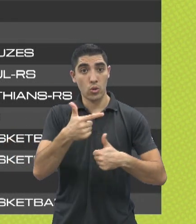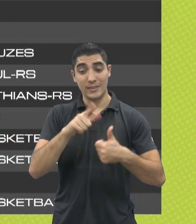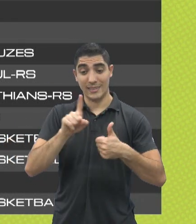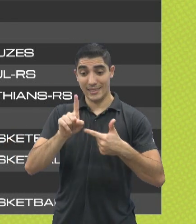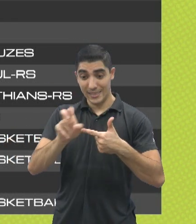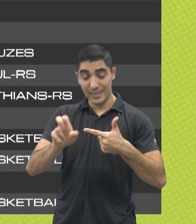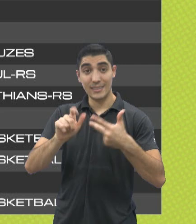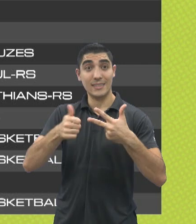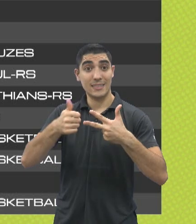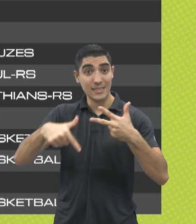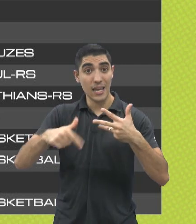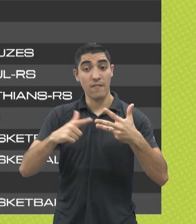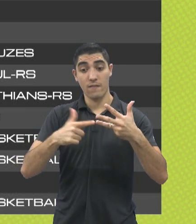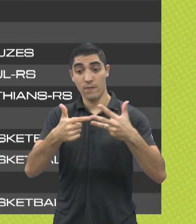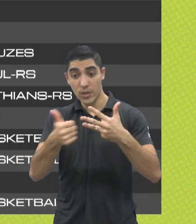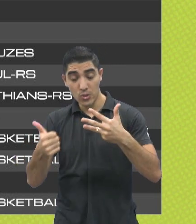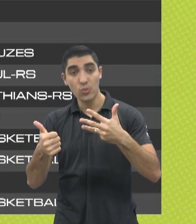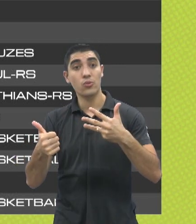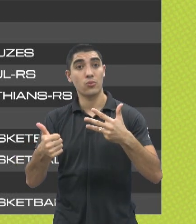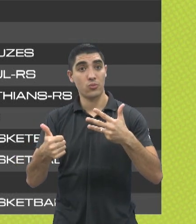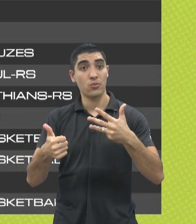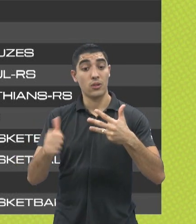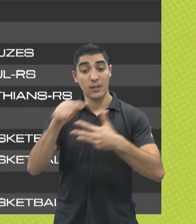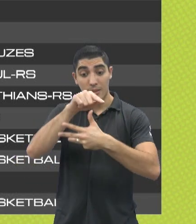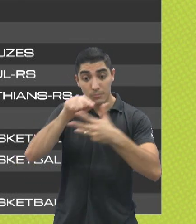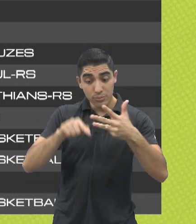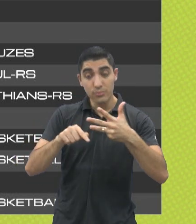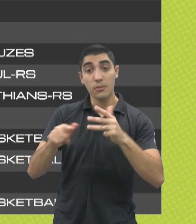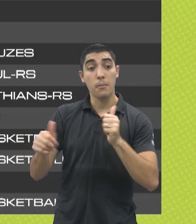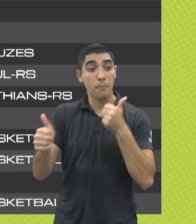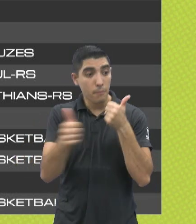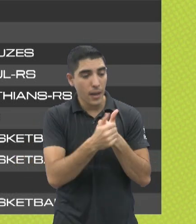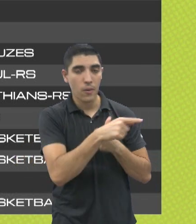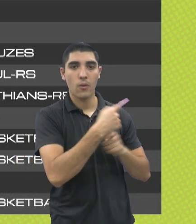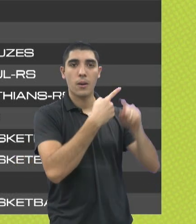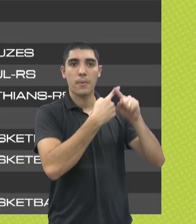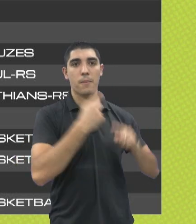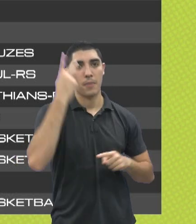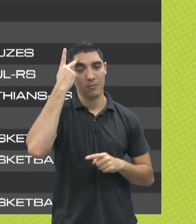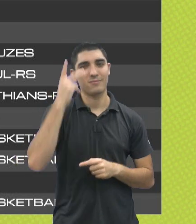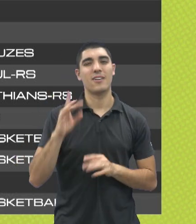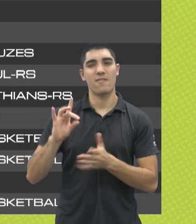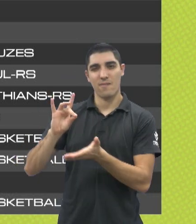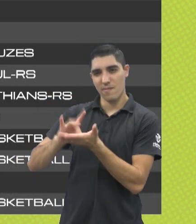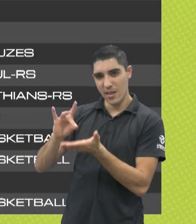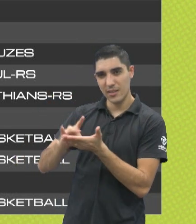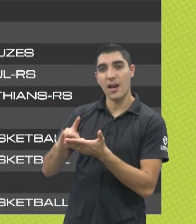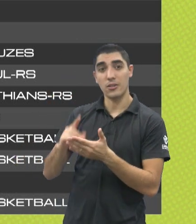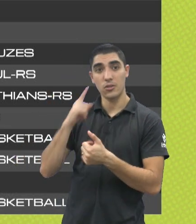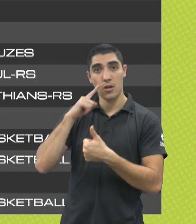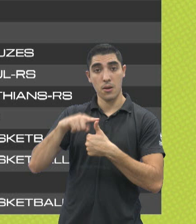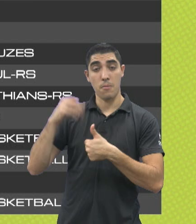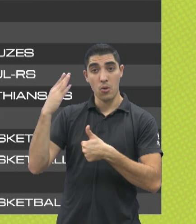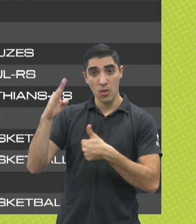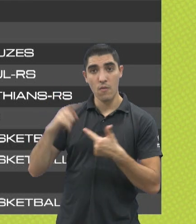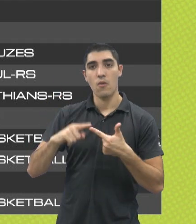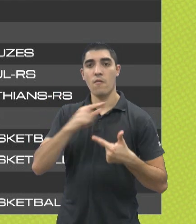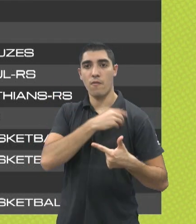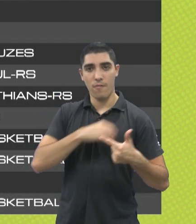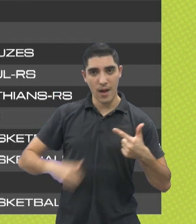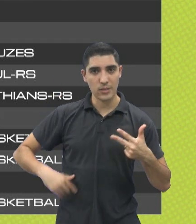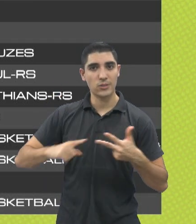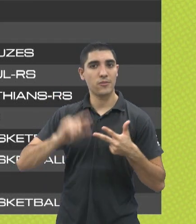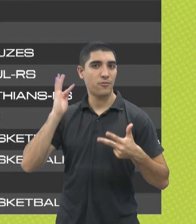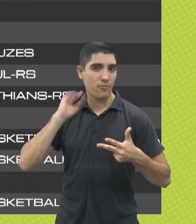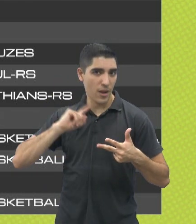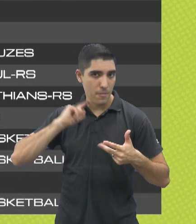21, sendo que já estava acumulado o Campeonato Paulista afinal. Pois é, a sequência tenebrosa pro São José. Botafogo, Vasco, Flamengo, depois saiu para